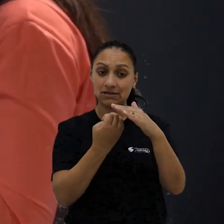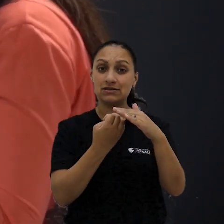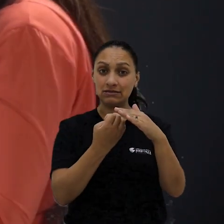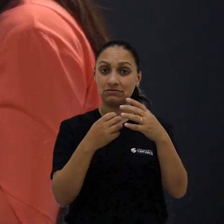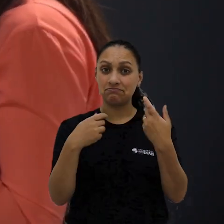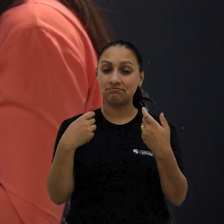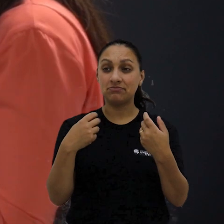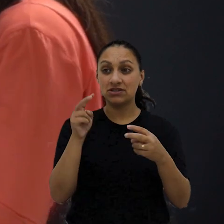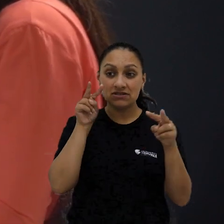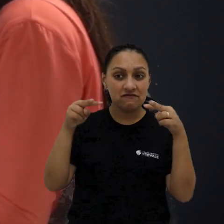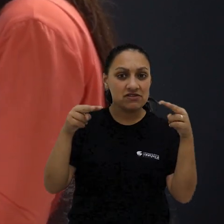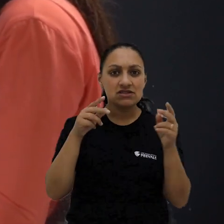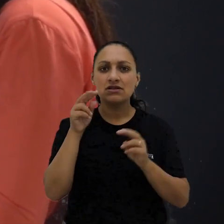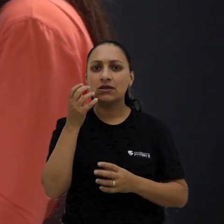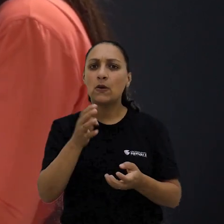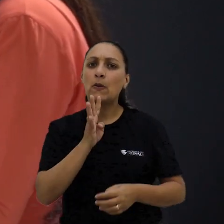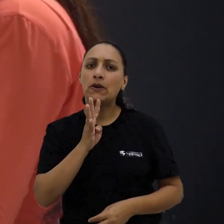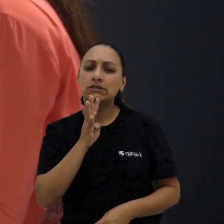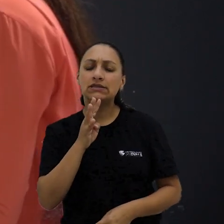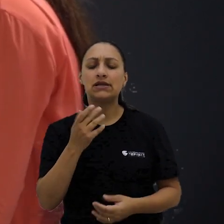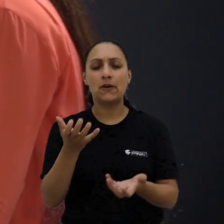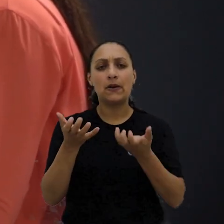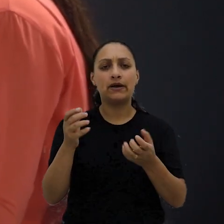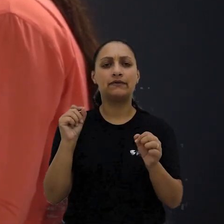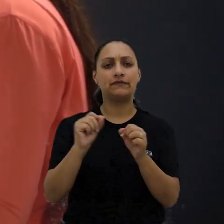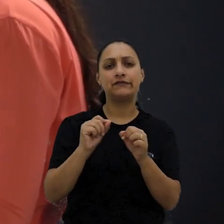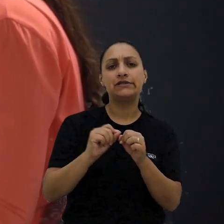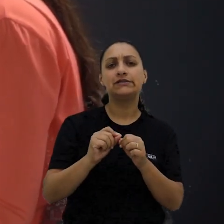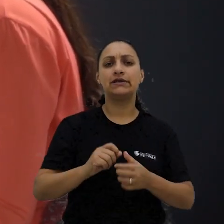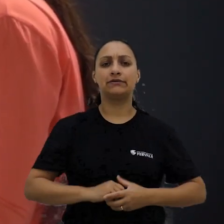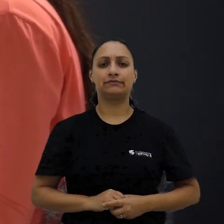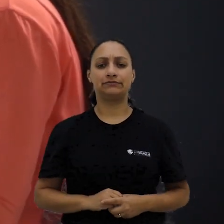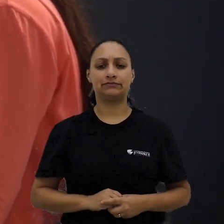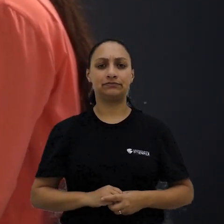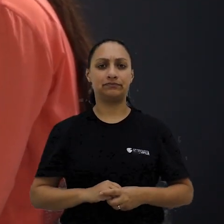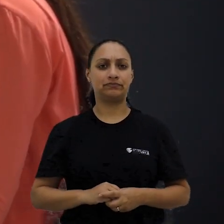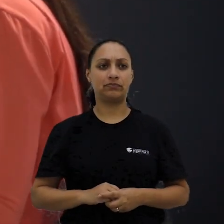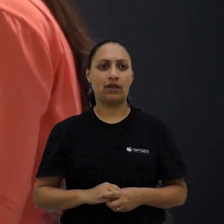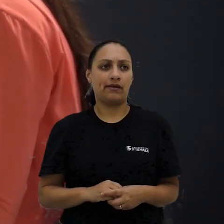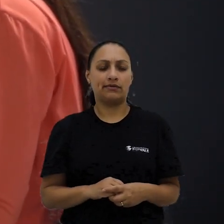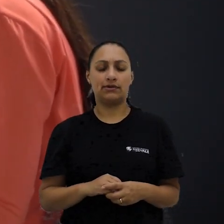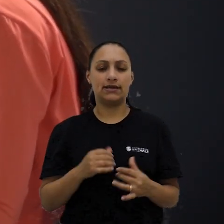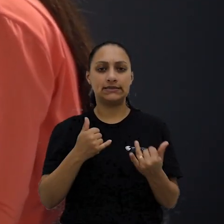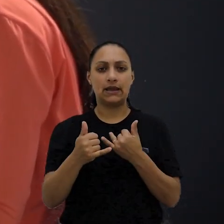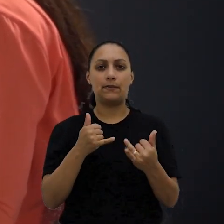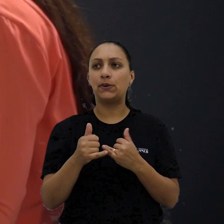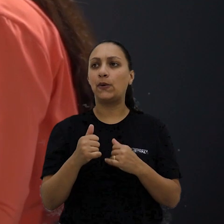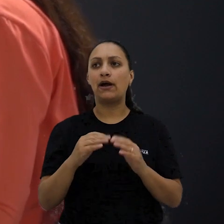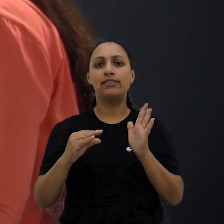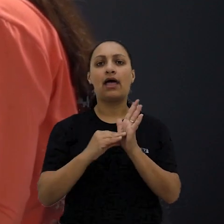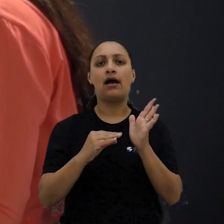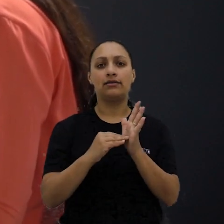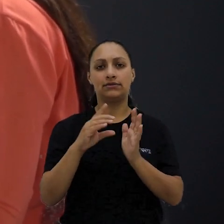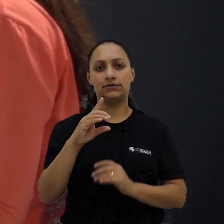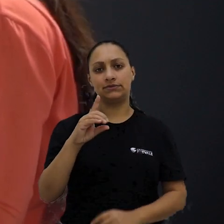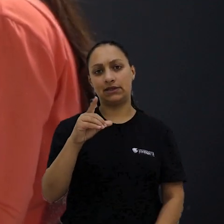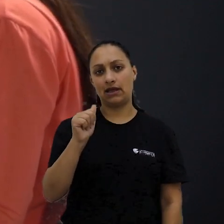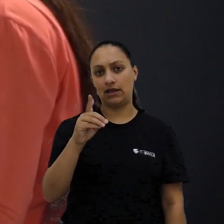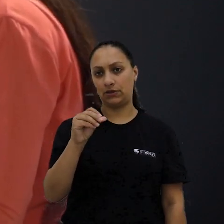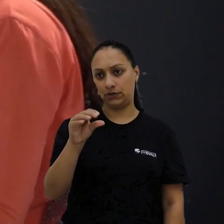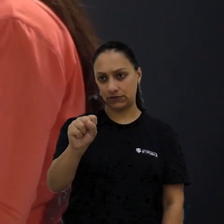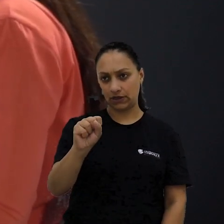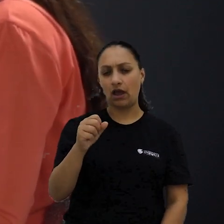se conhecessem, quando pensassem, eu quero fazer uma coisa relacionada a dados. Eu sei que tem a empresa tal